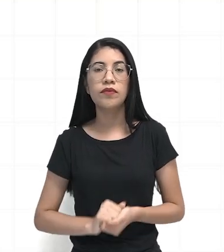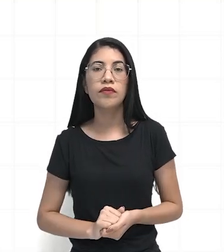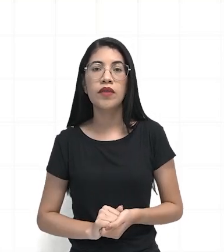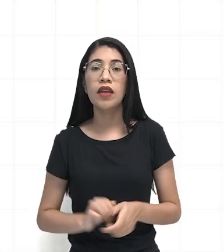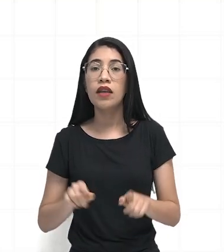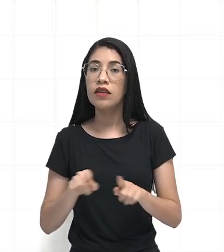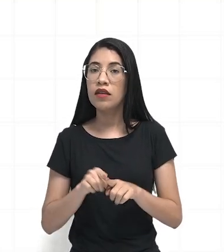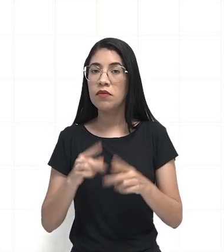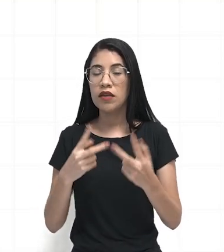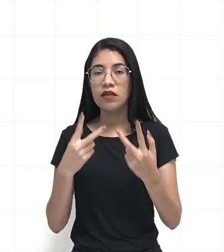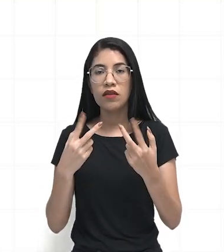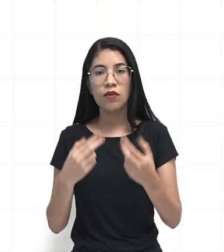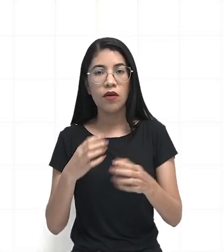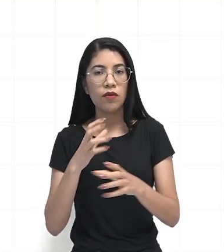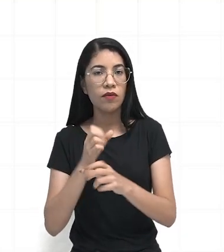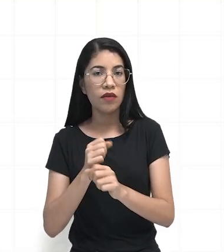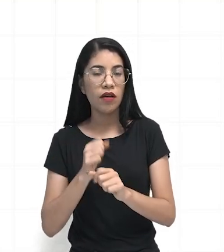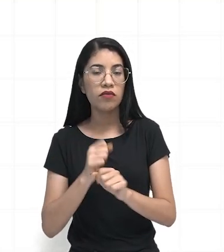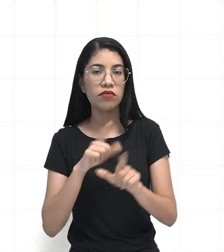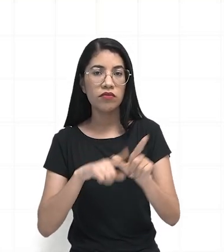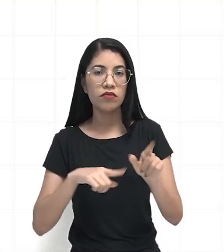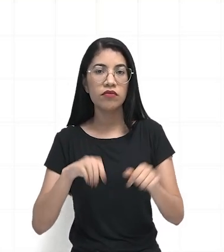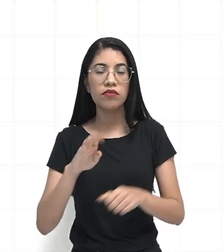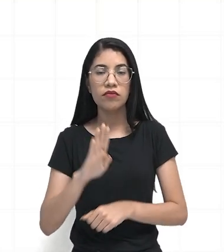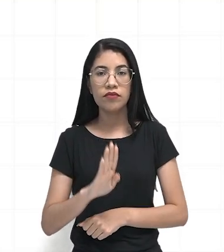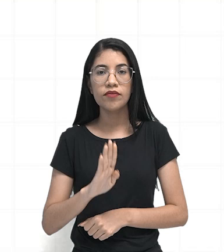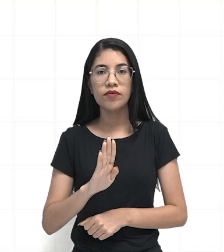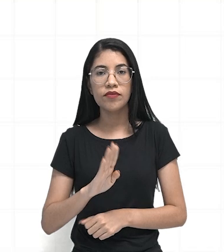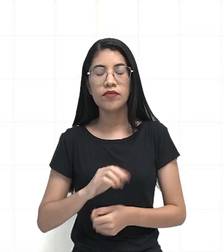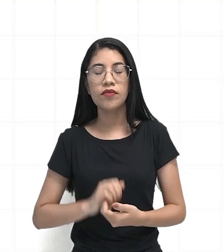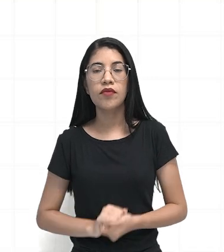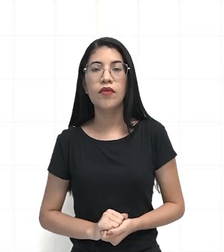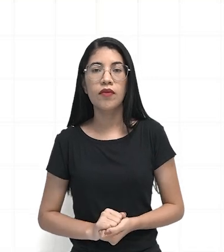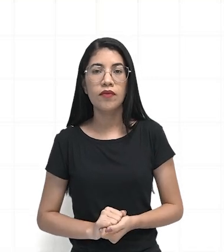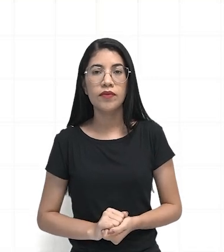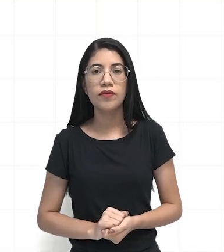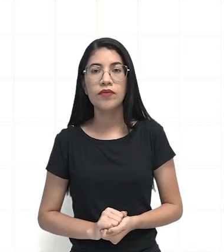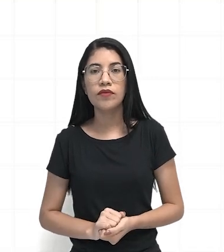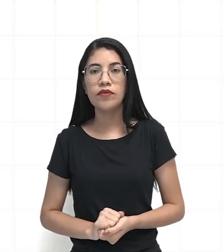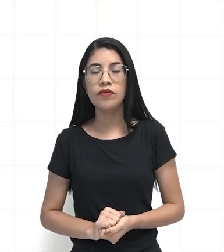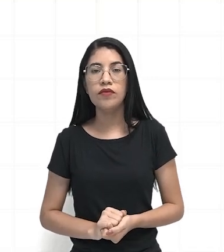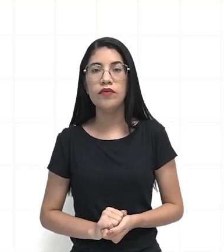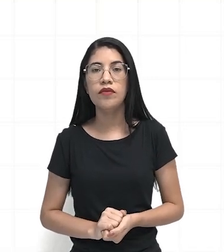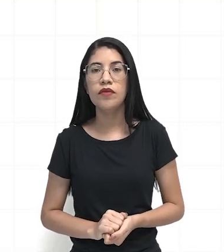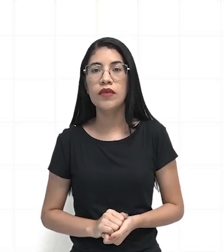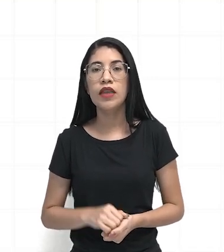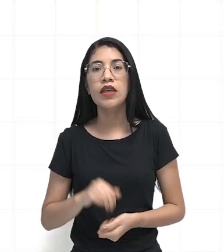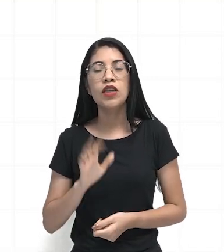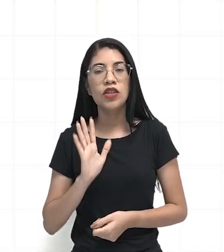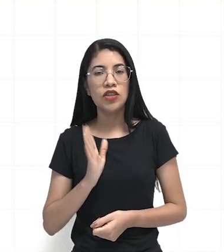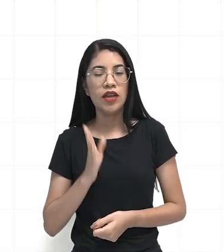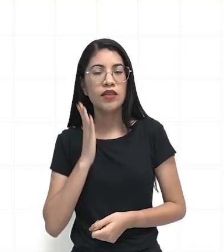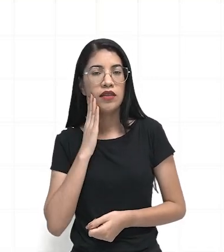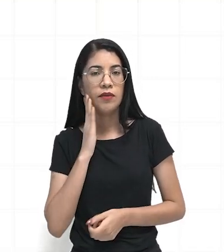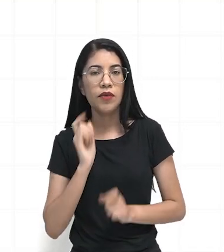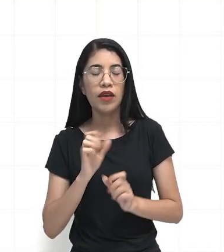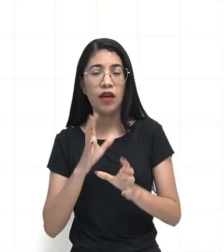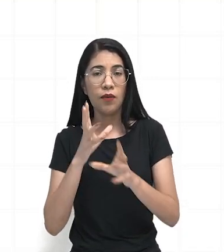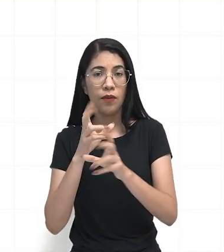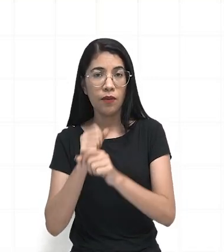irei resolver a letra B, tá certo? Então, se eu já tenho o espaço